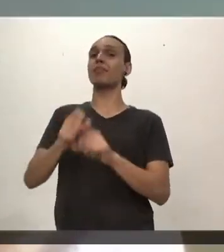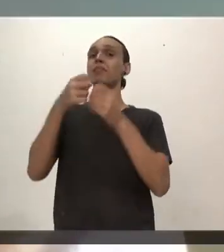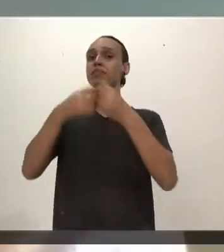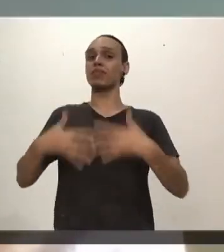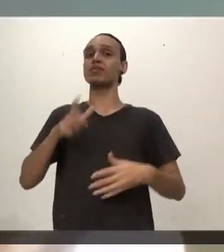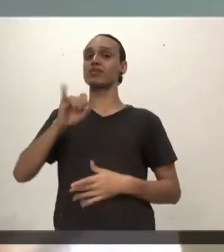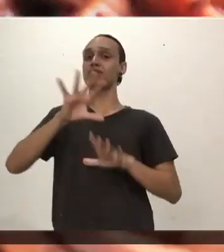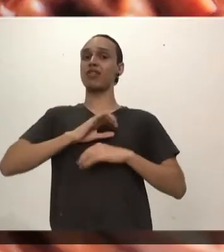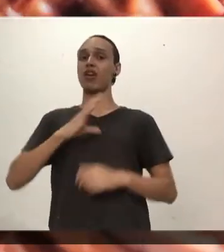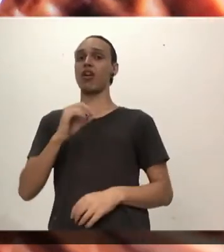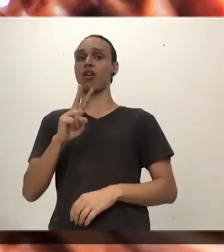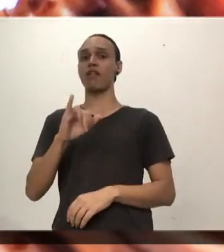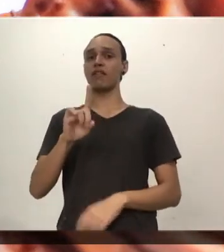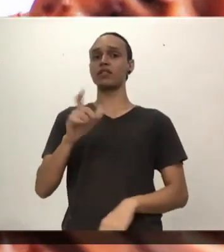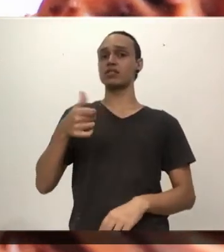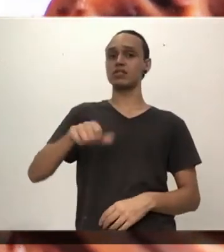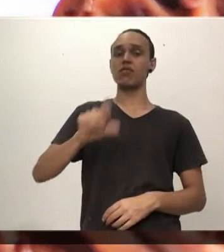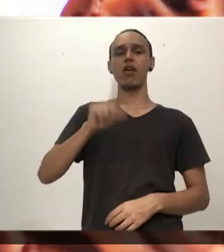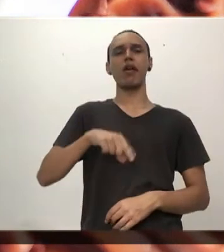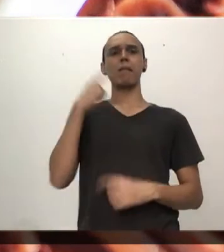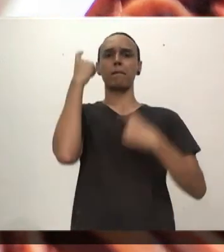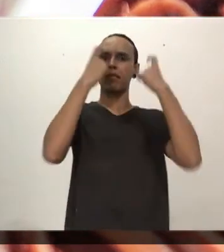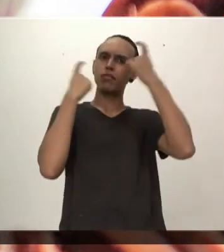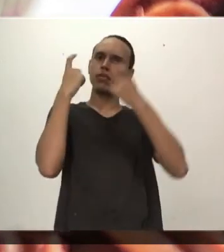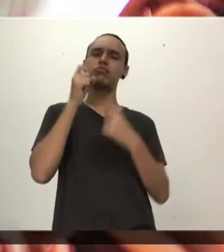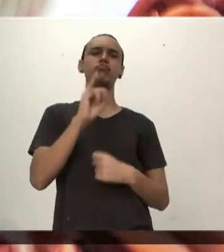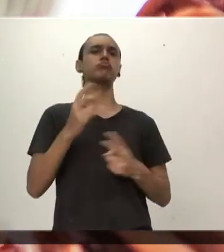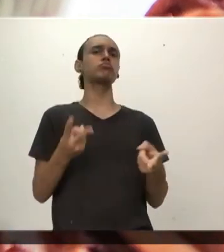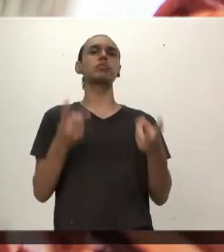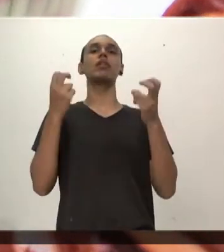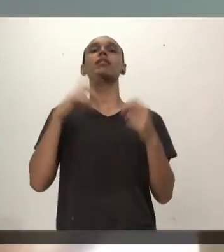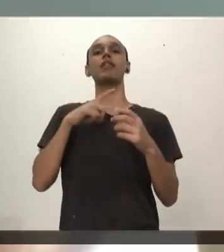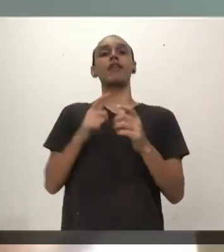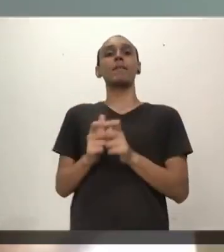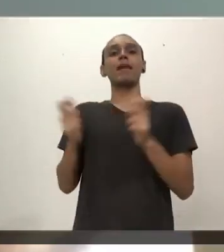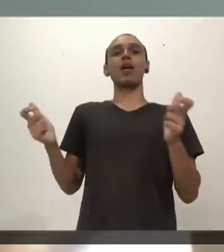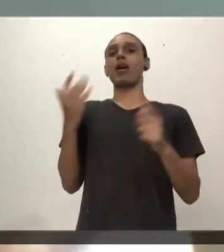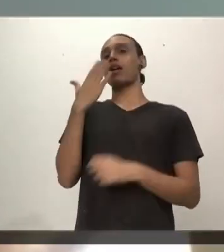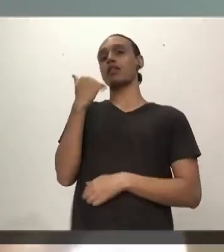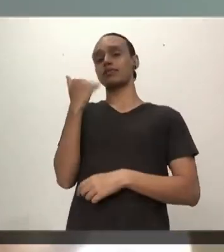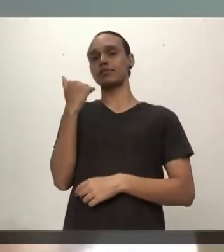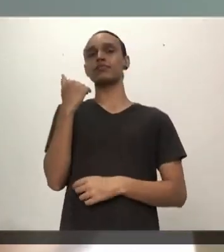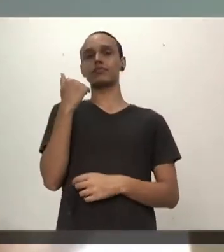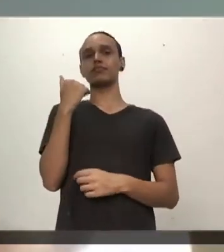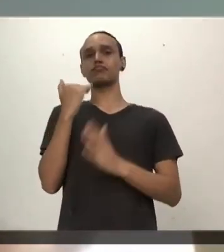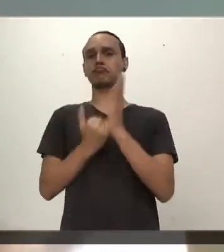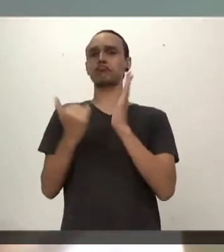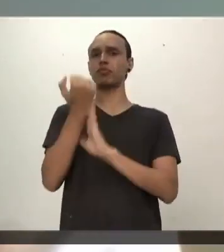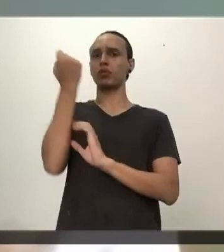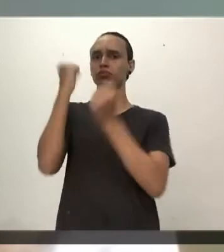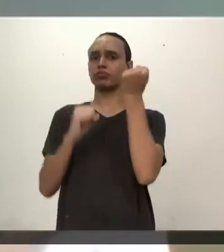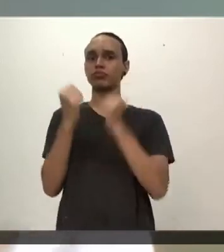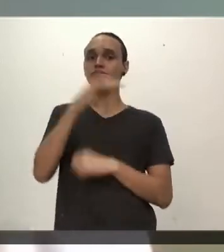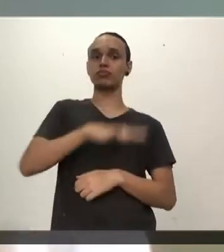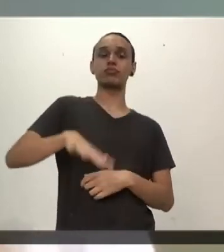letalidade da Covid-19. E isso é mais preocupante ainda quando a gente observa que o consumo de alimentos ultraprocessados aumentou nos